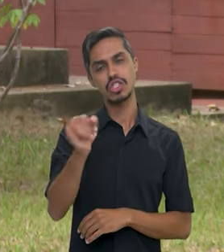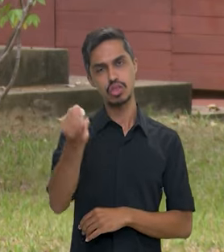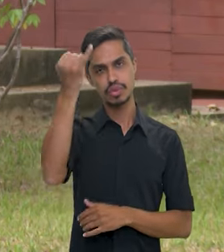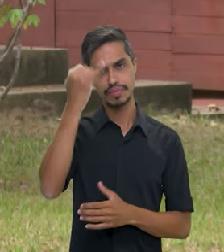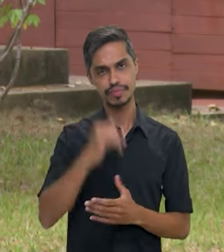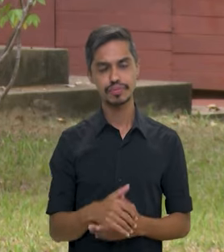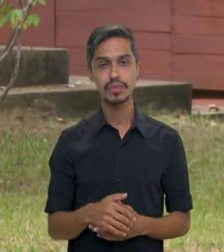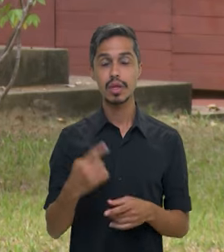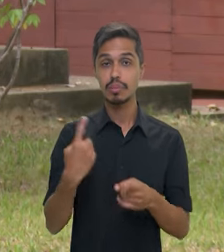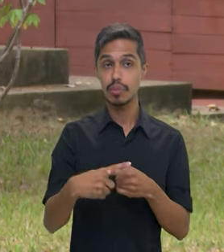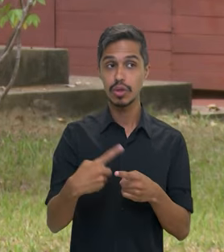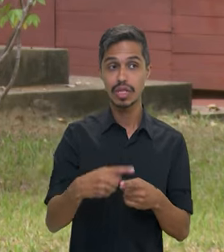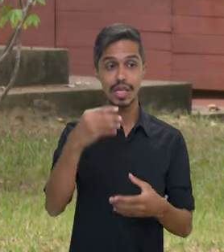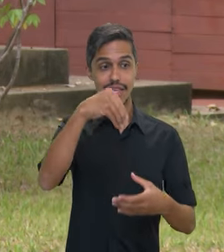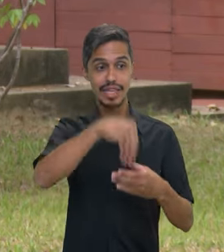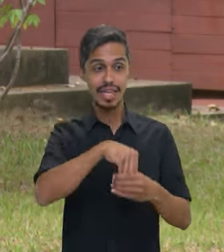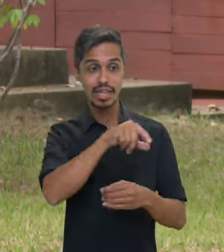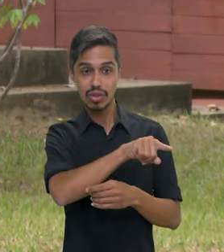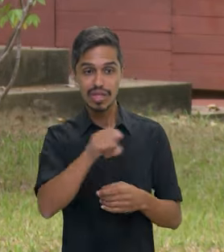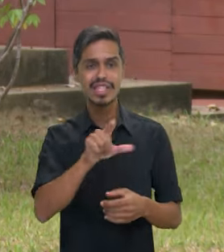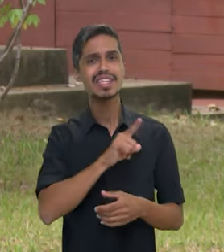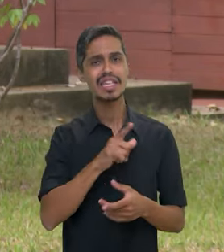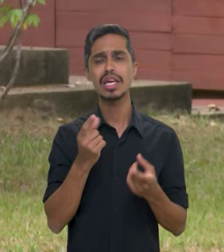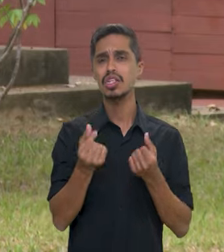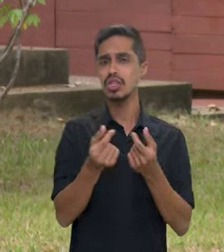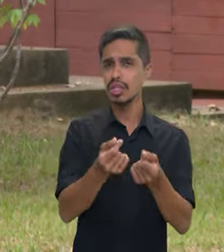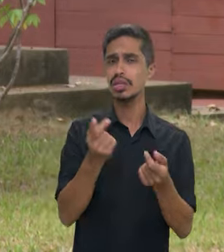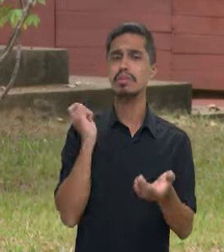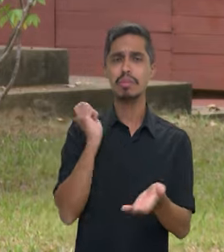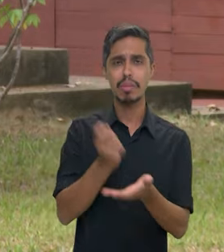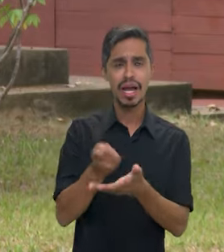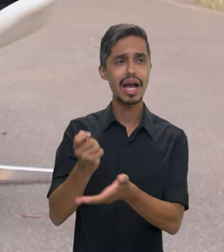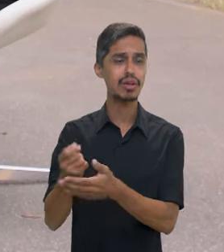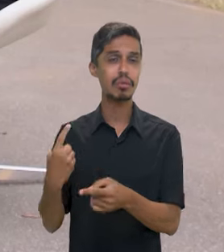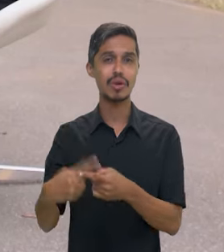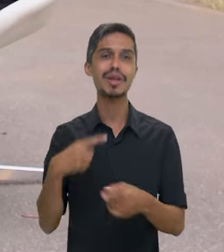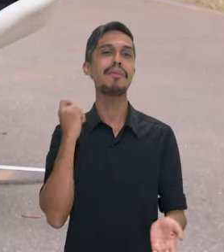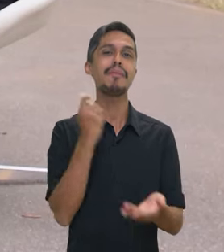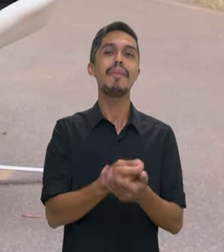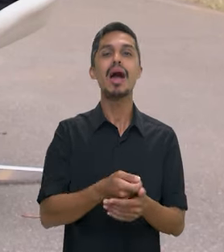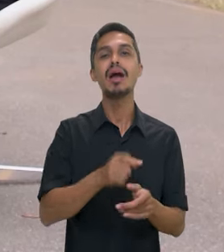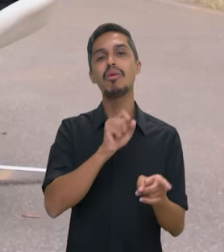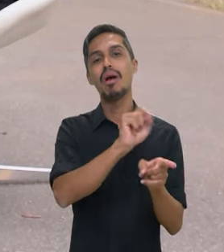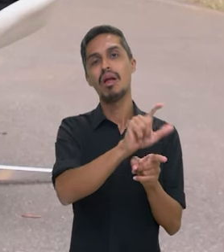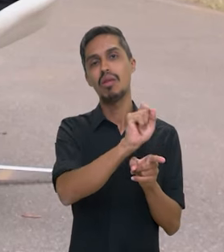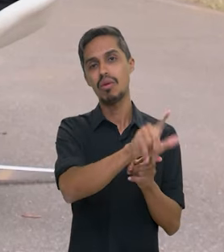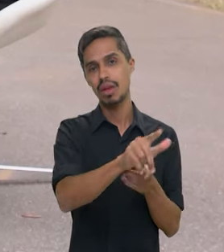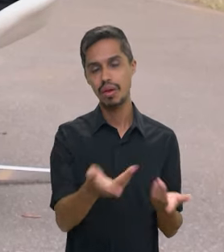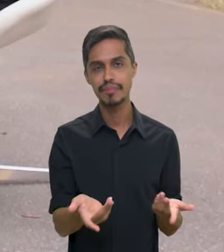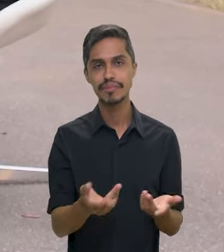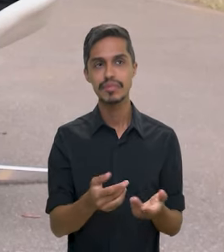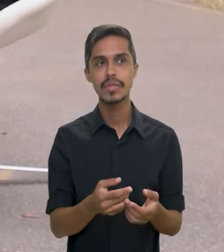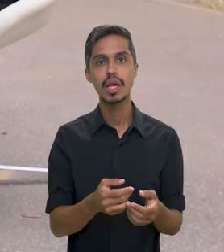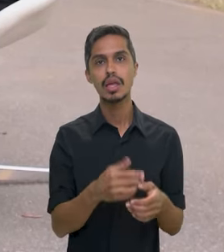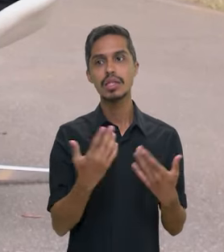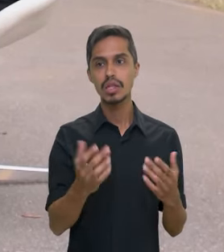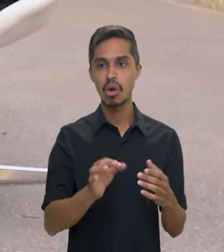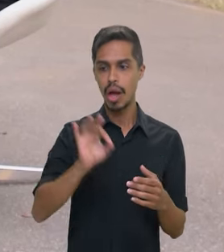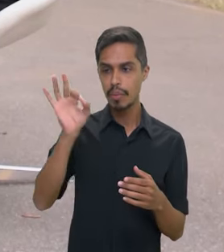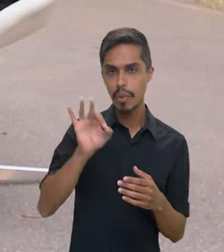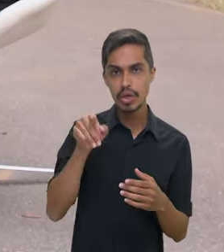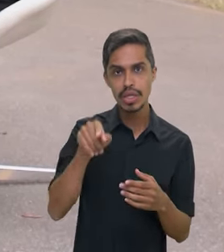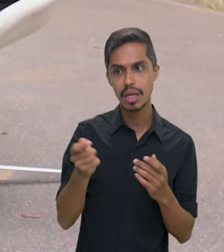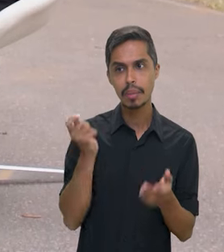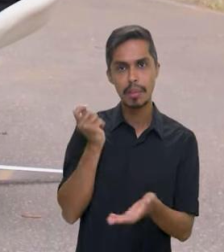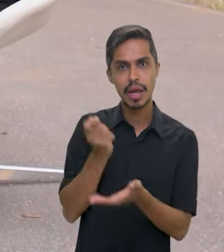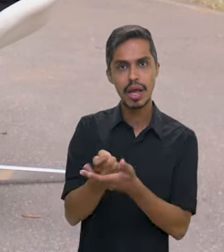Porque, na nossa identificação, as pessoas têm o dinheiro para pagar a parcela porque elas já pagam aluguel. Muitas das vezes, a parcela vai até ser